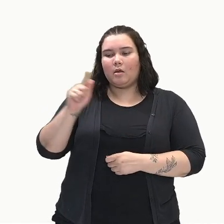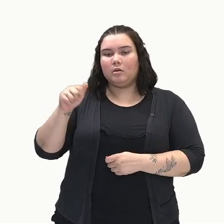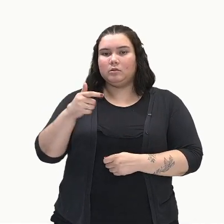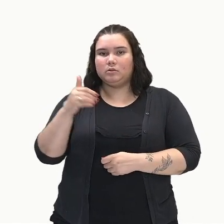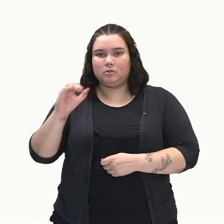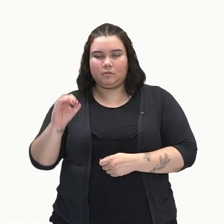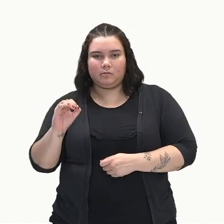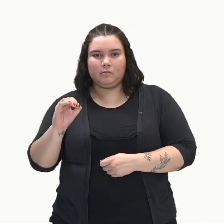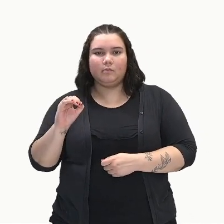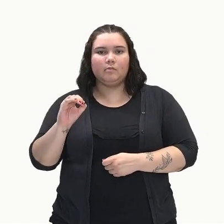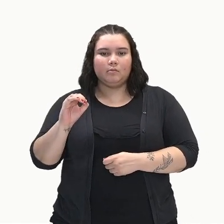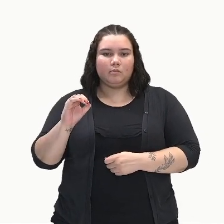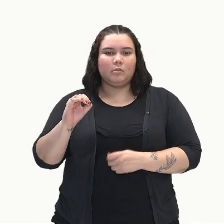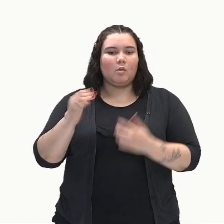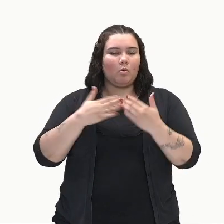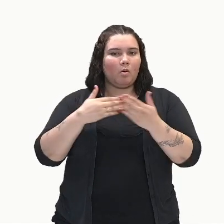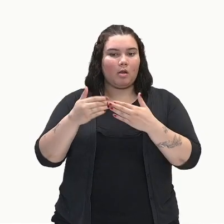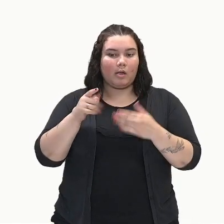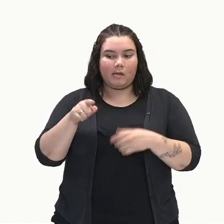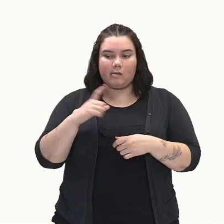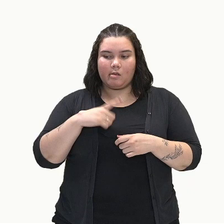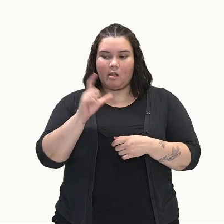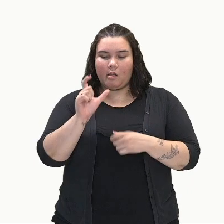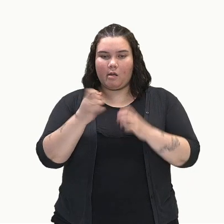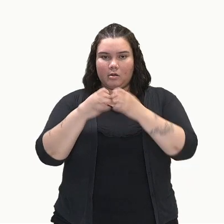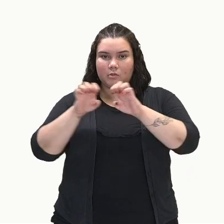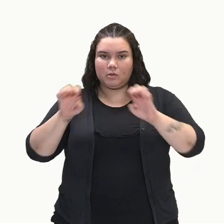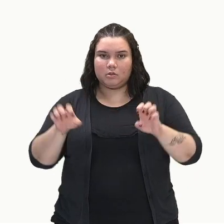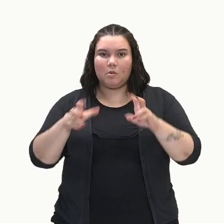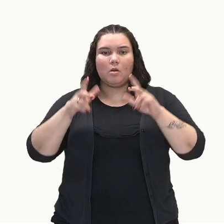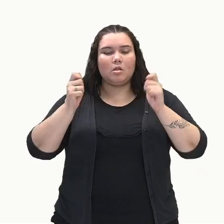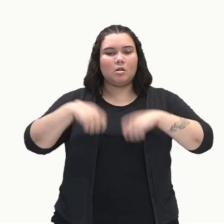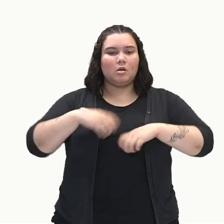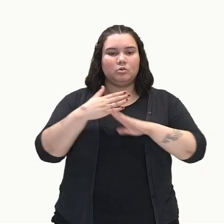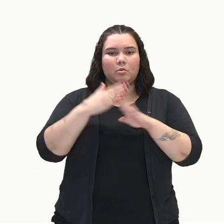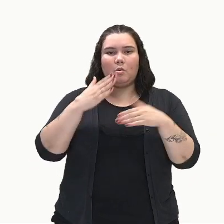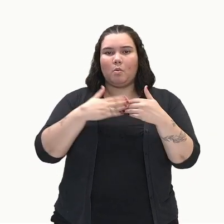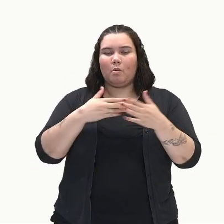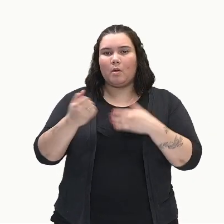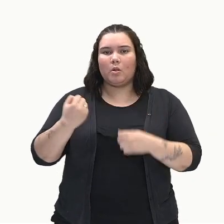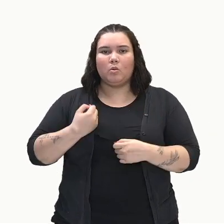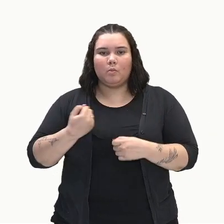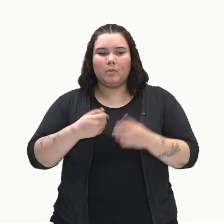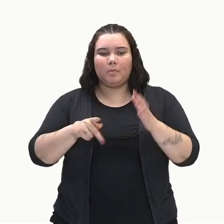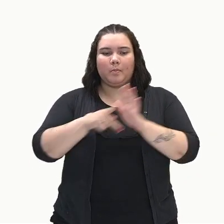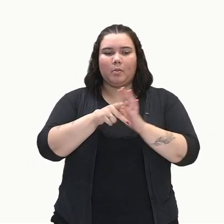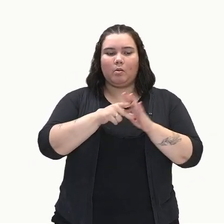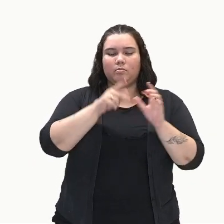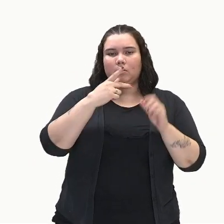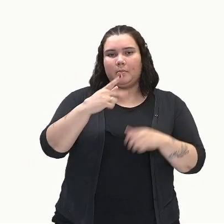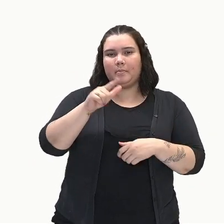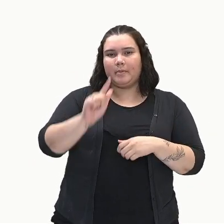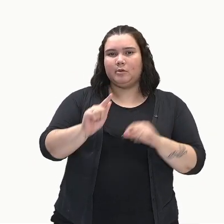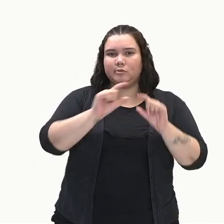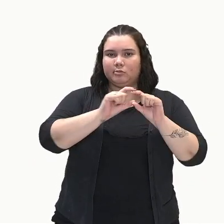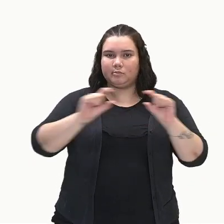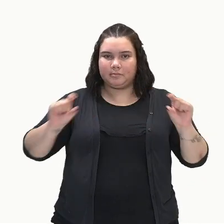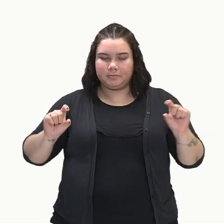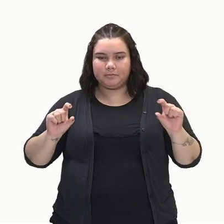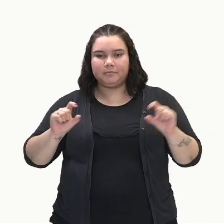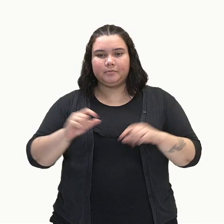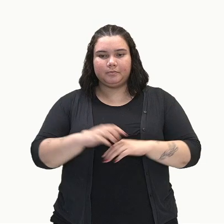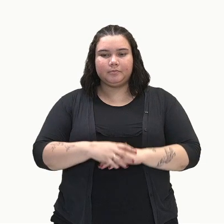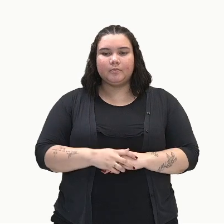encontrar qualquer termo dessa sequência numérica, tá? dessa PG. Esse